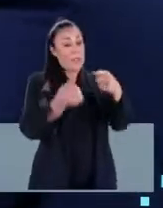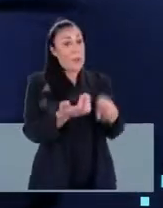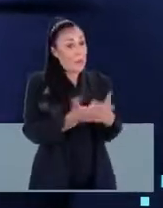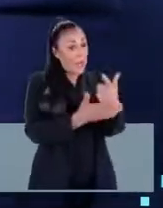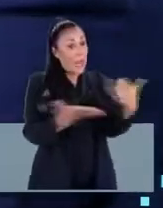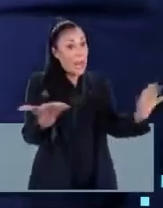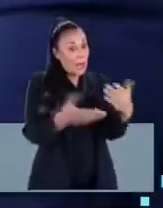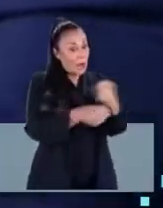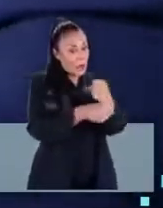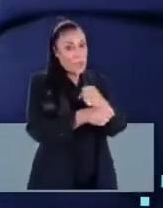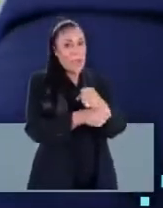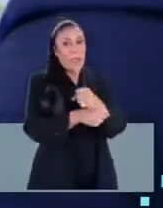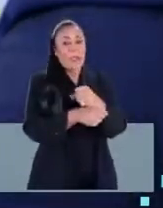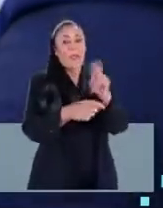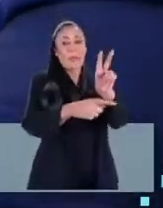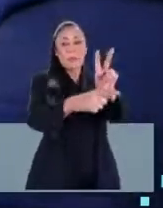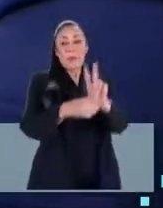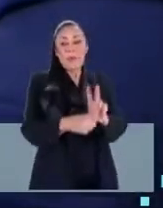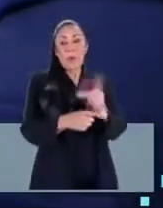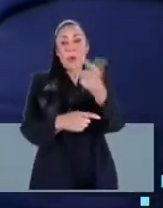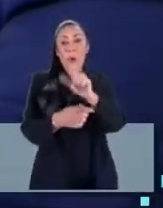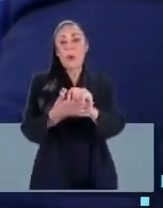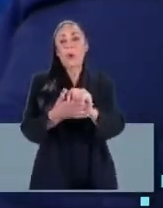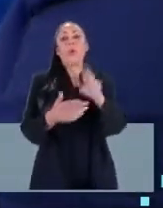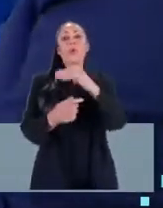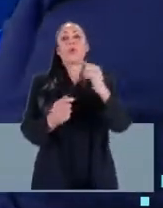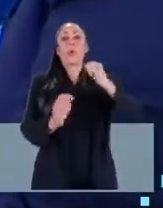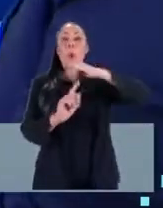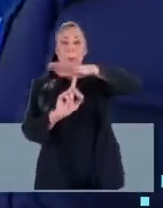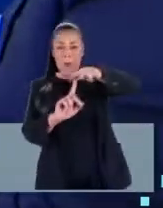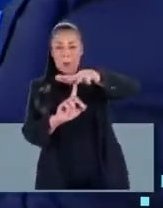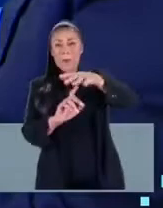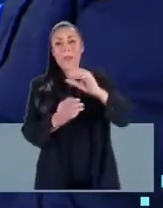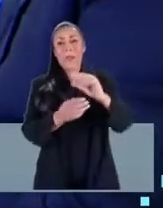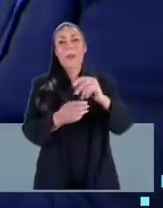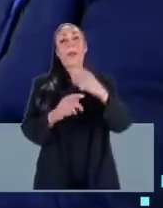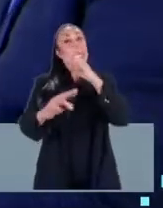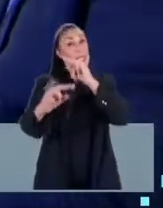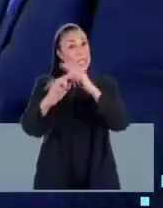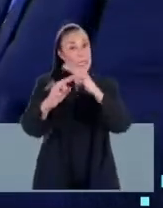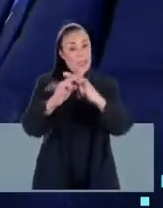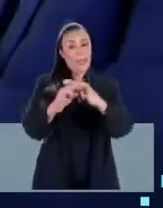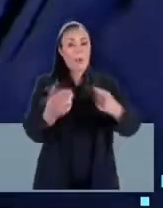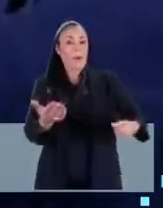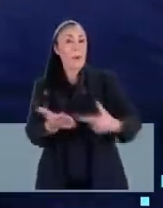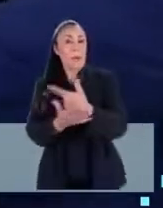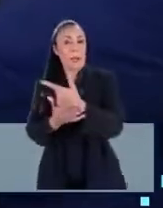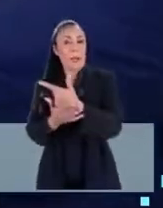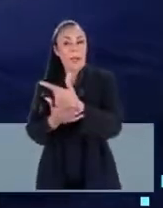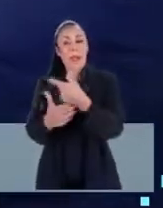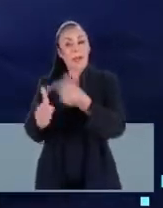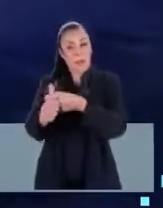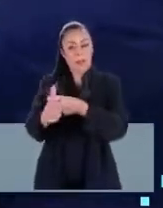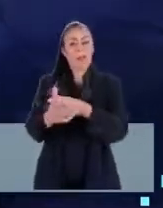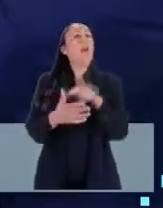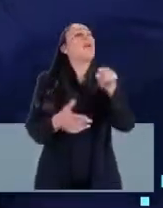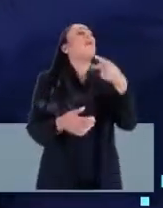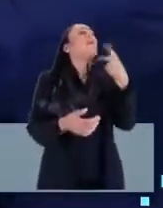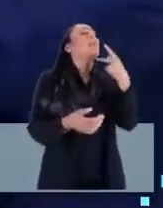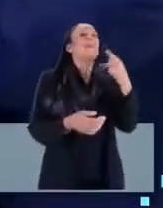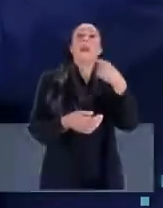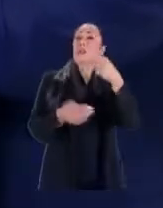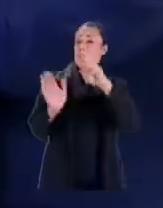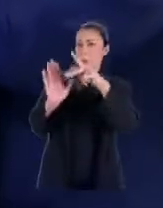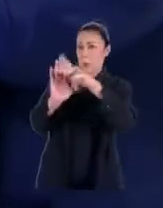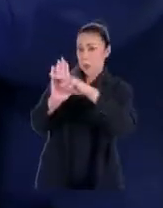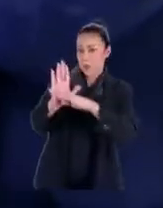outro ano e você pegou dinheiro de uma outra conta do Banco do Brasil, da Caixa Econômica, para poder cobrir esse dinheiro. Você fala muito no seu